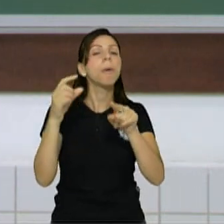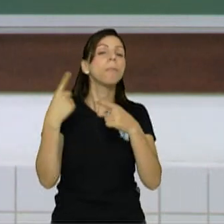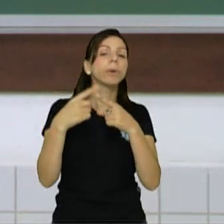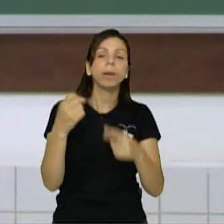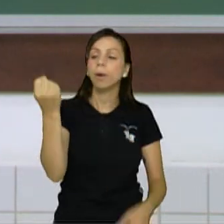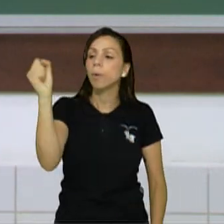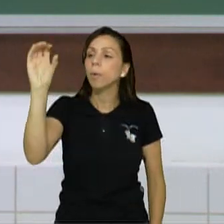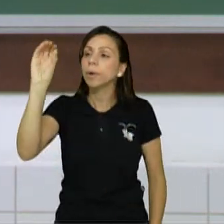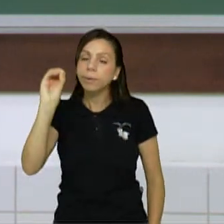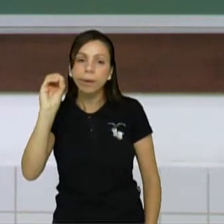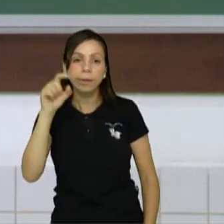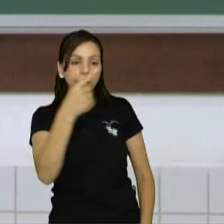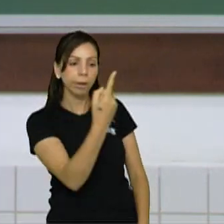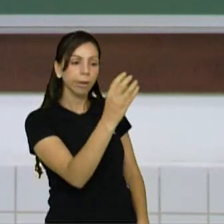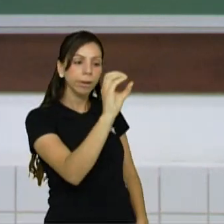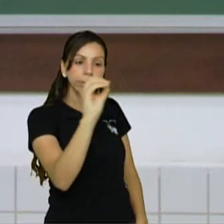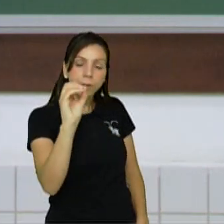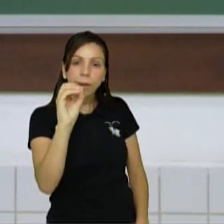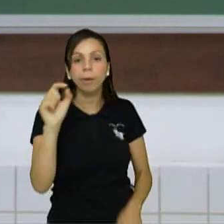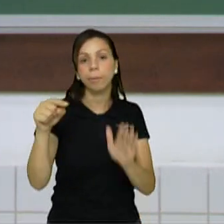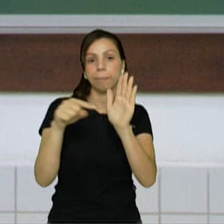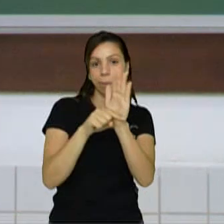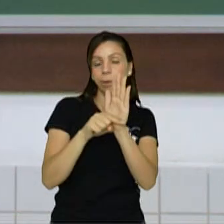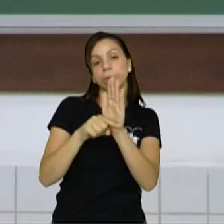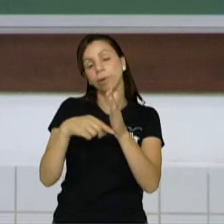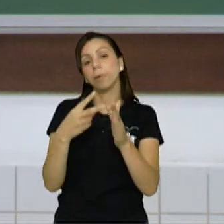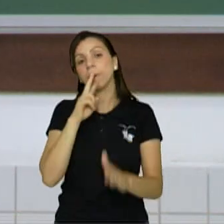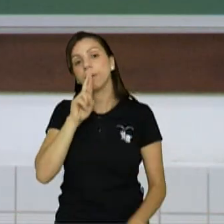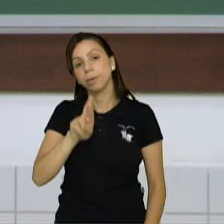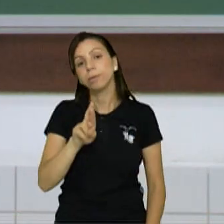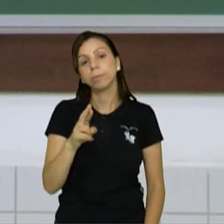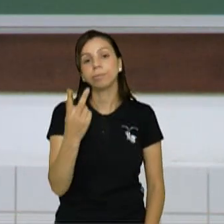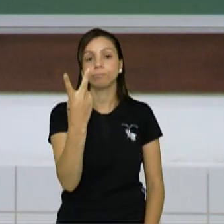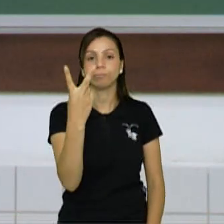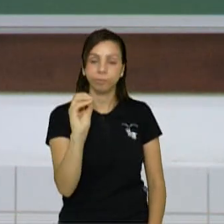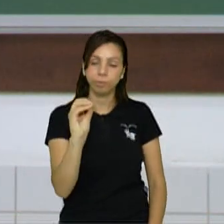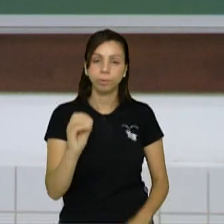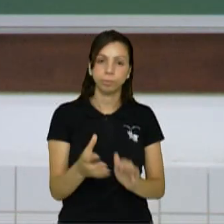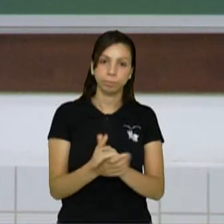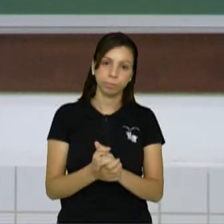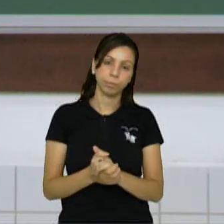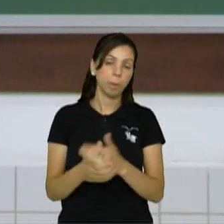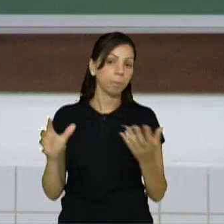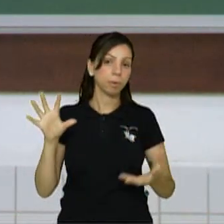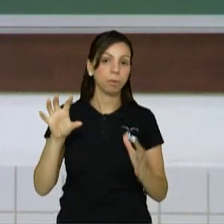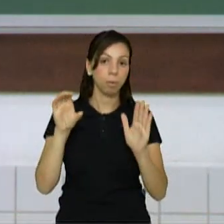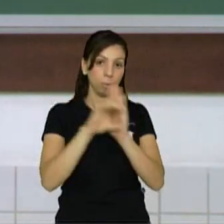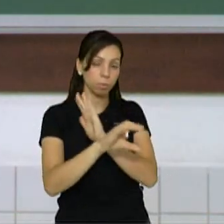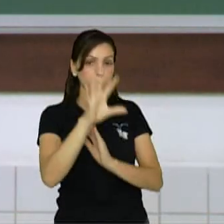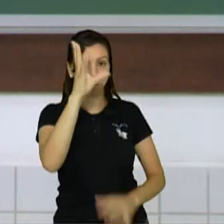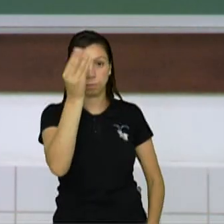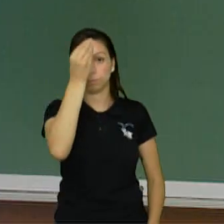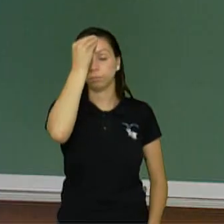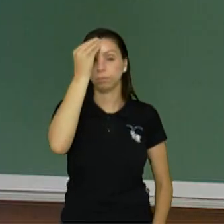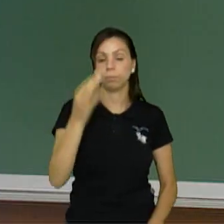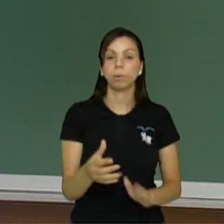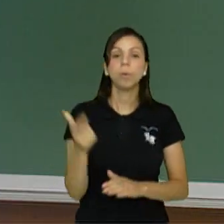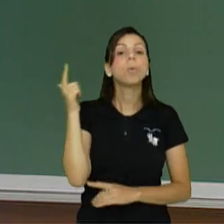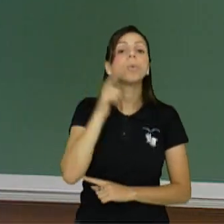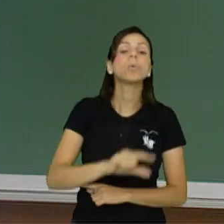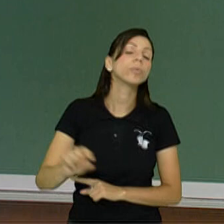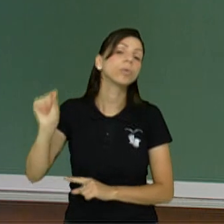ideia? Melhorou, né? Pegou a ideia da velocidade relativa. Você precisa entender esse conceito para que você